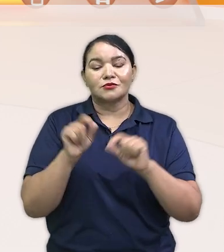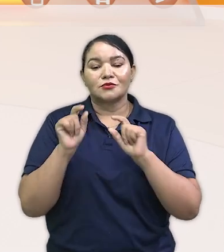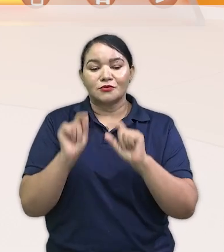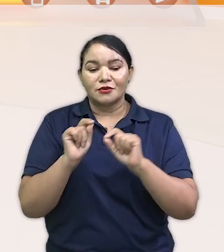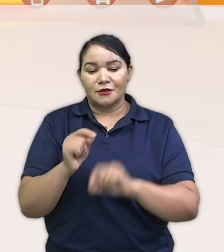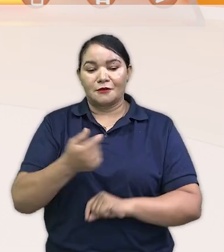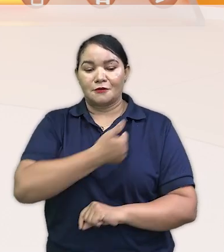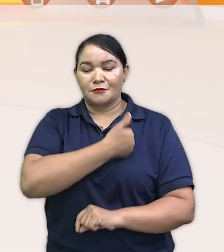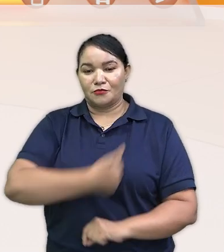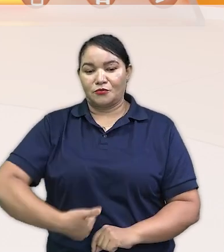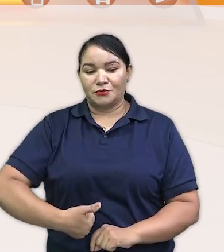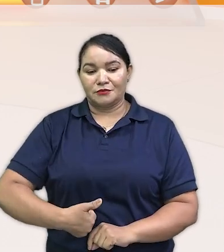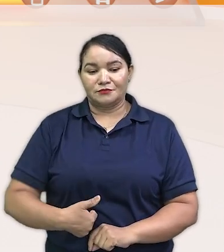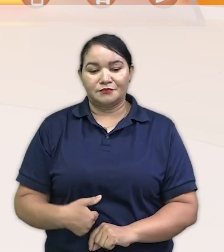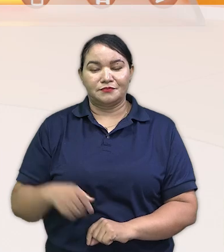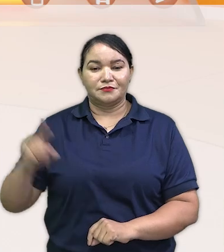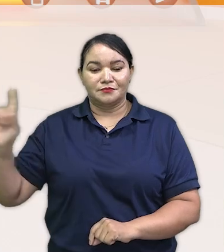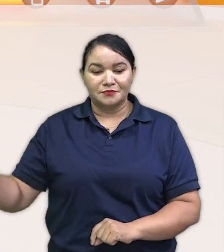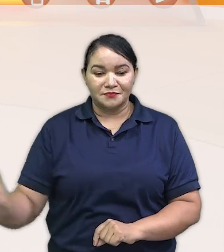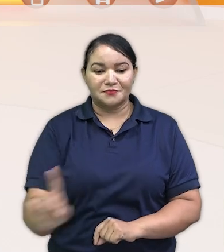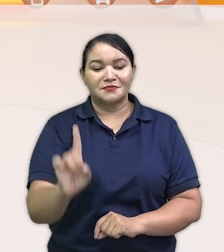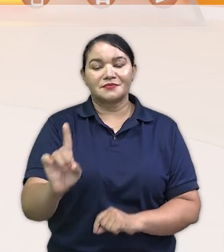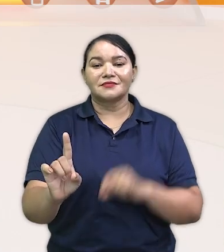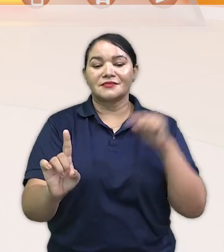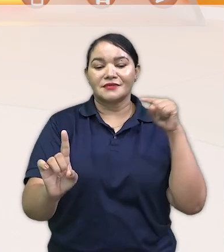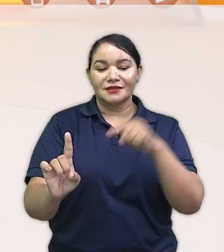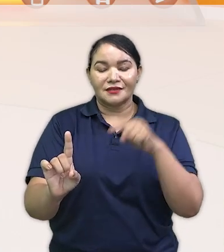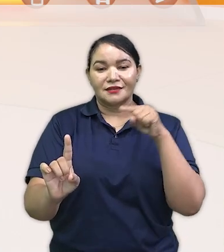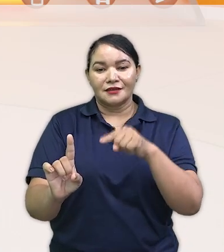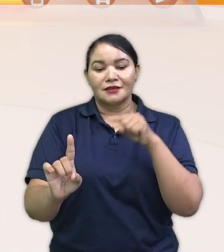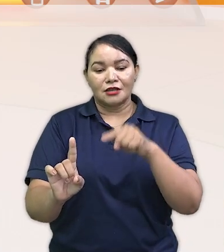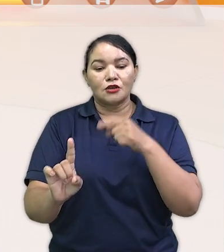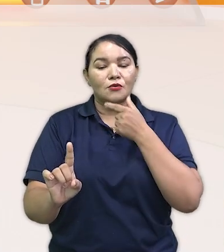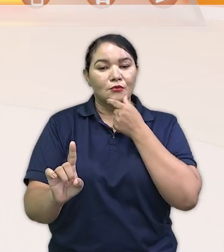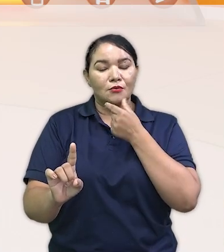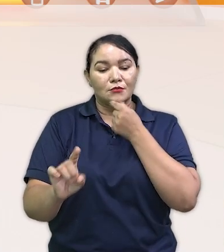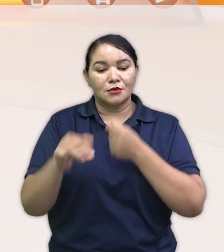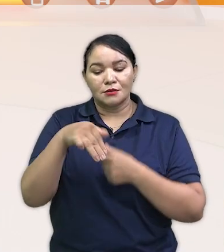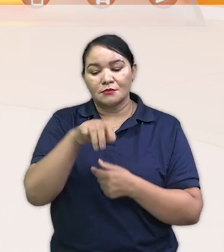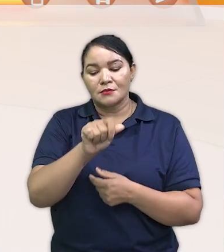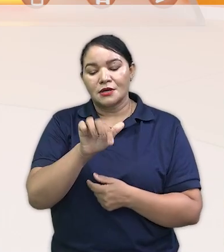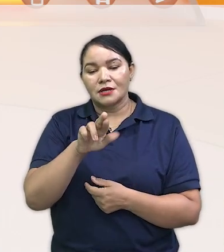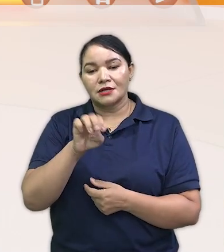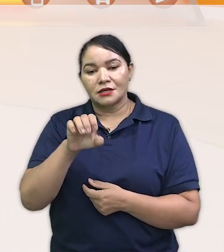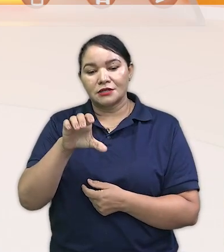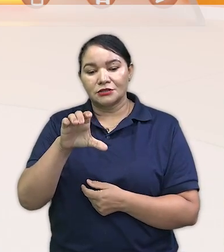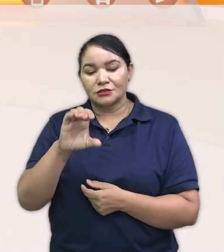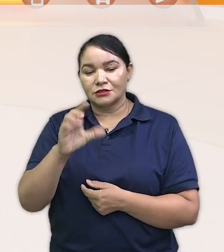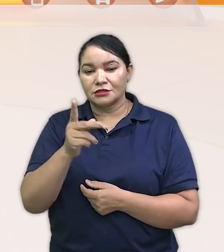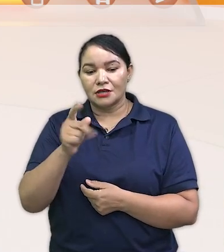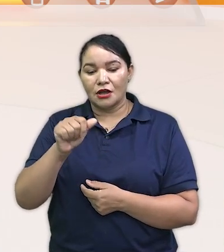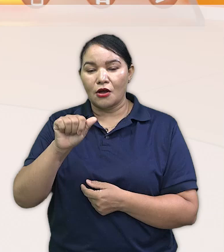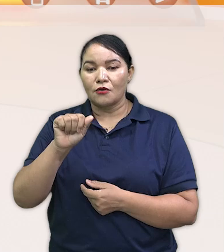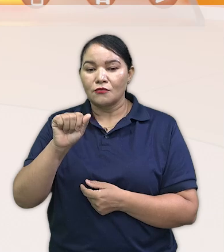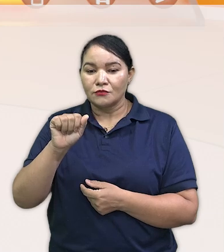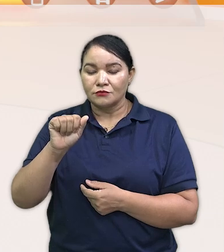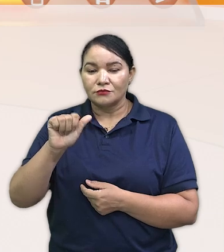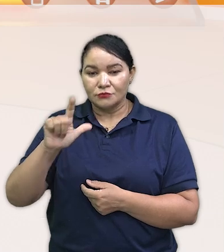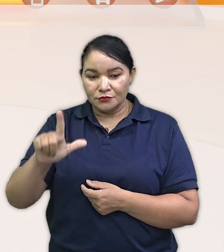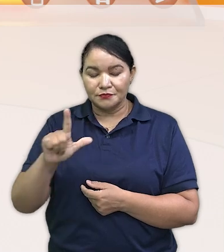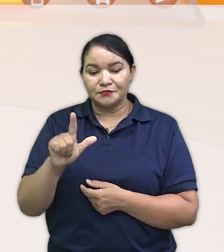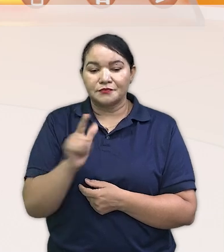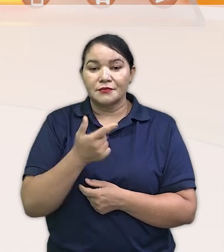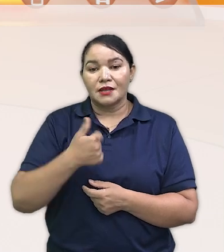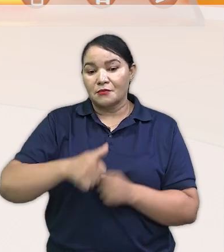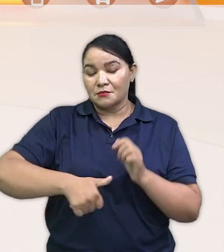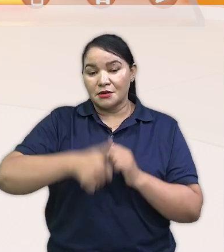república. Vem para cá. Quem é que vem para cá comigo agora? Olha só, Marechal Deodoro da Fonseca, o nosso primeiro presidente,